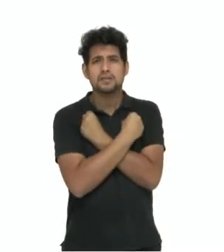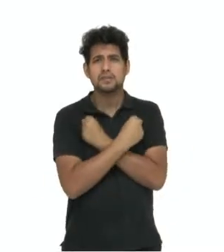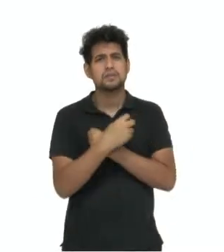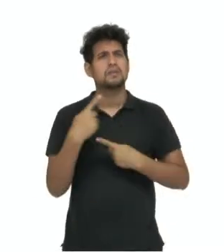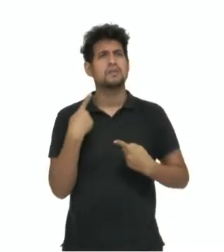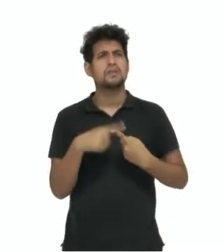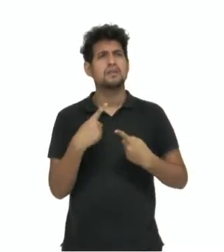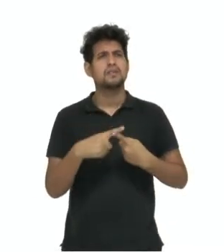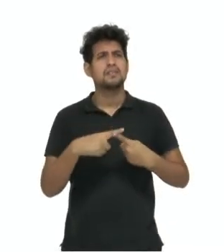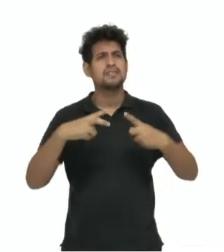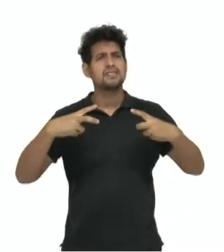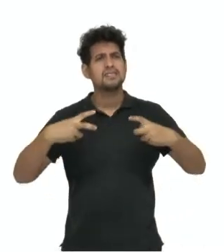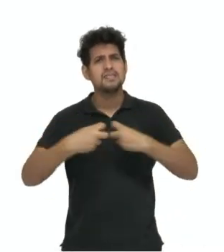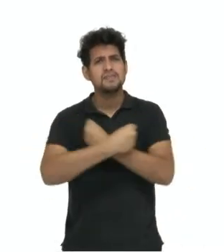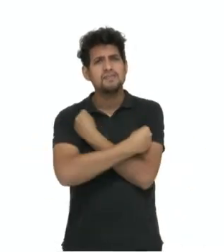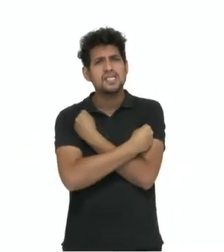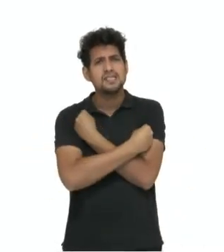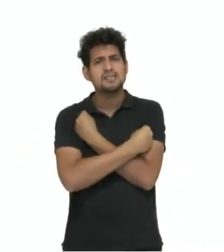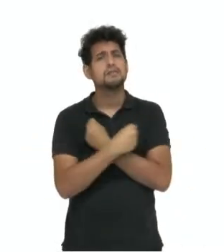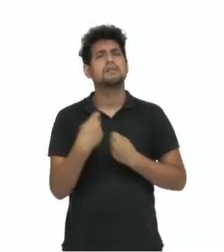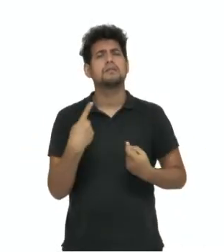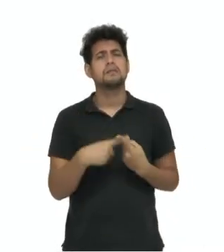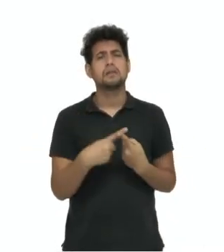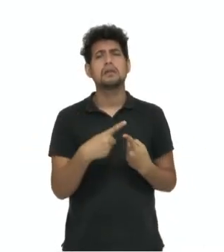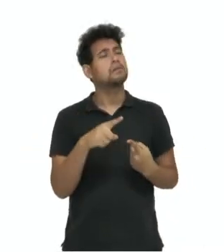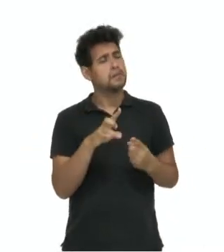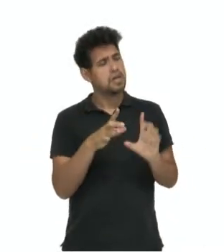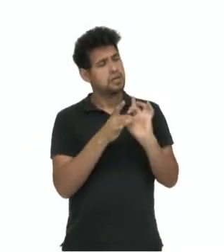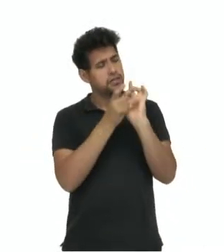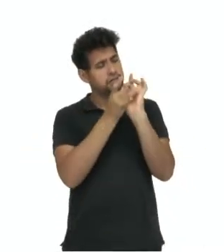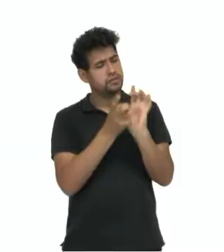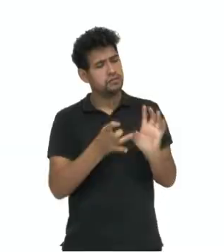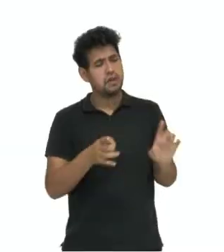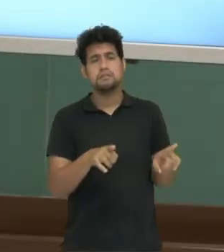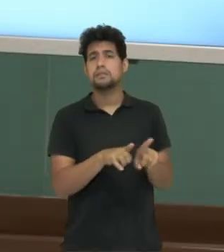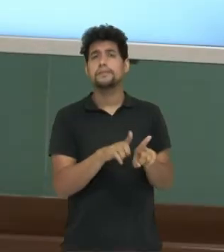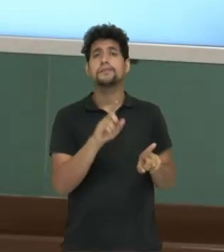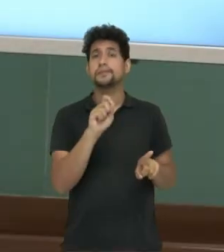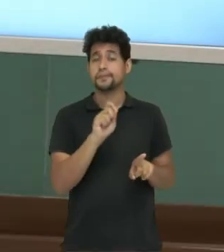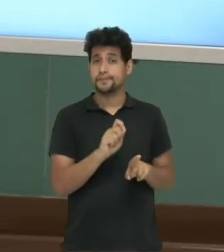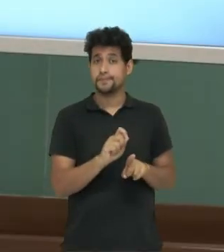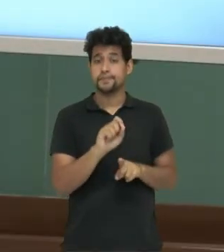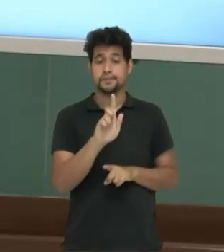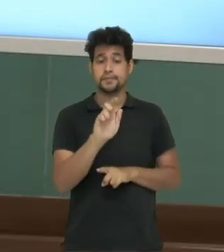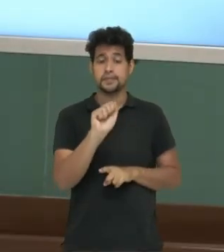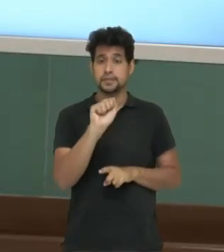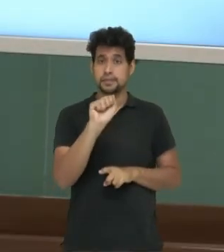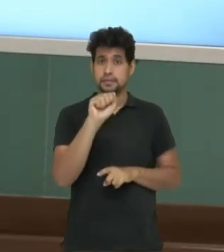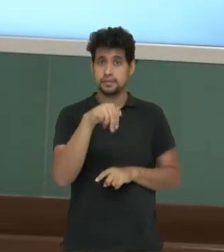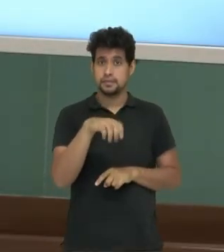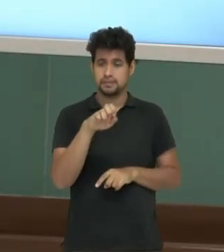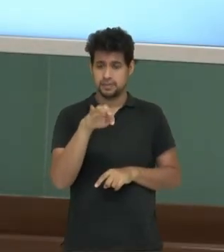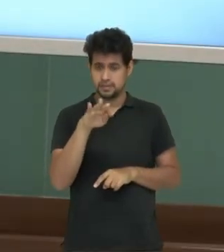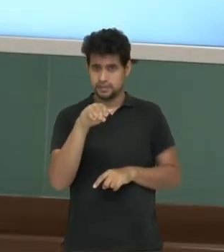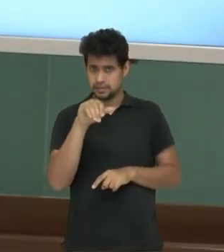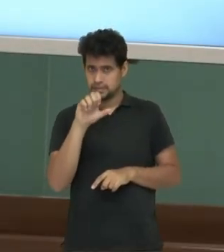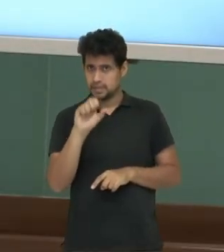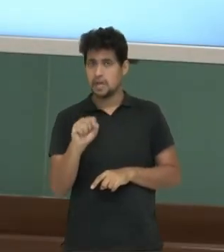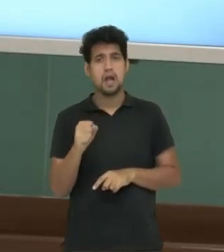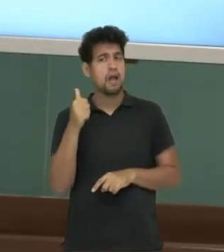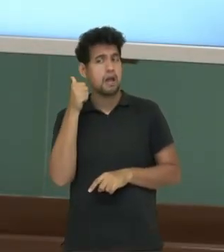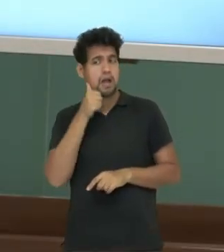que que eles se abraçam assim? É justamente para permitir que os gametas masculinos possam encontrar o